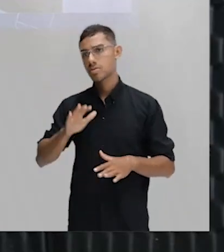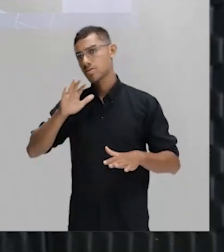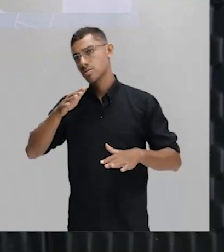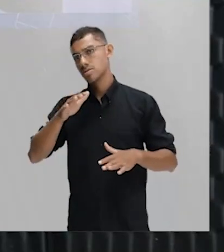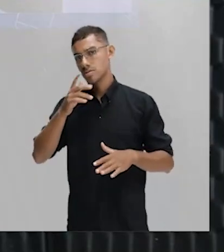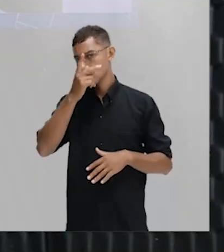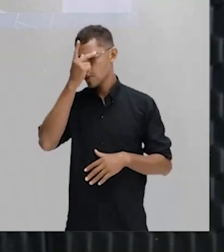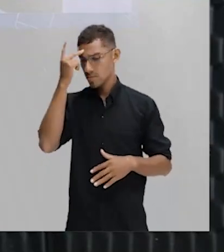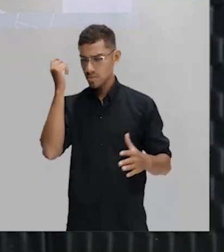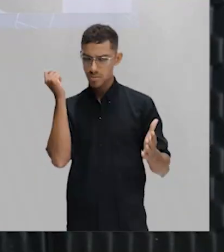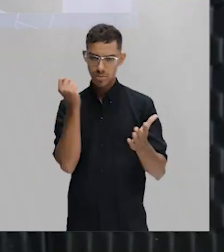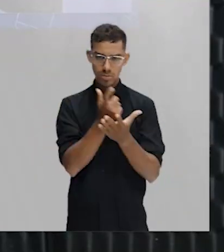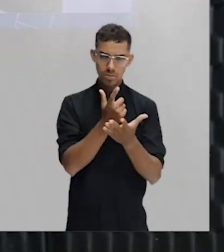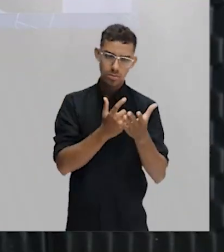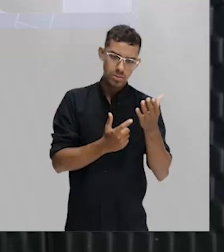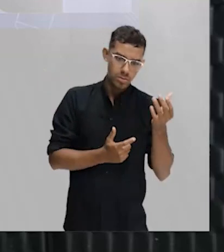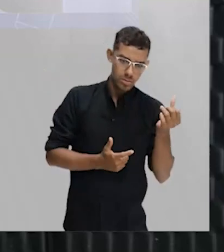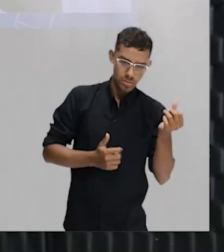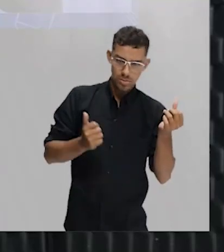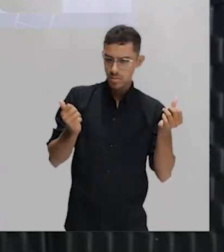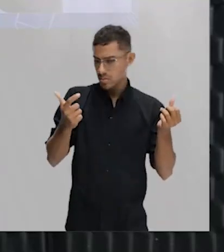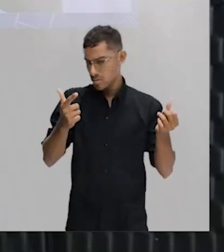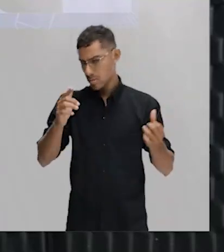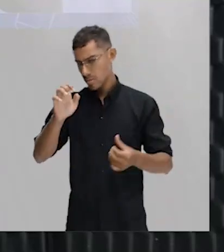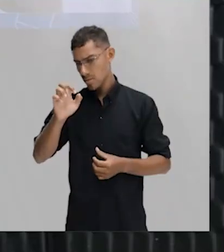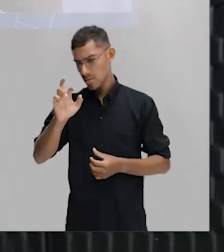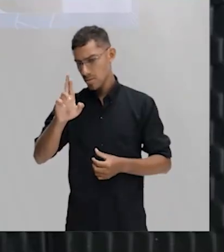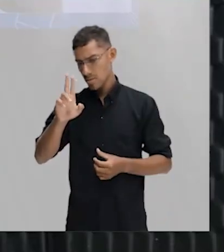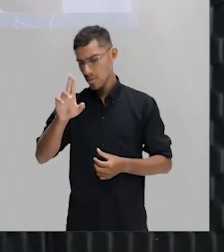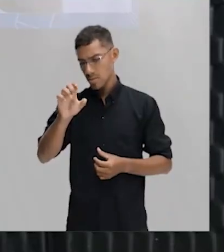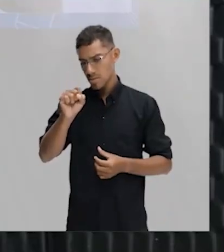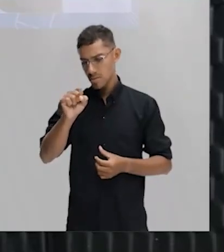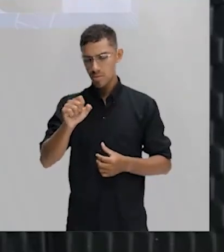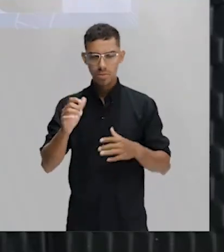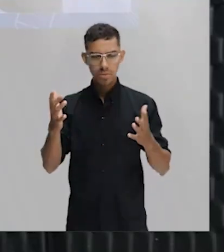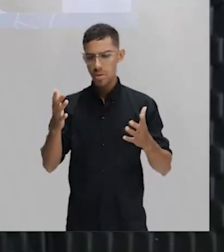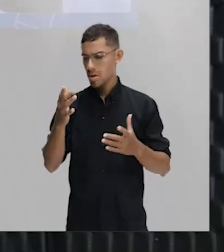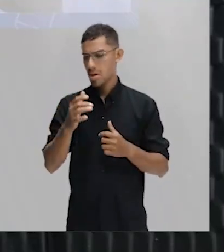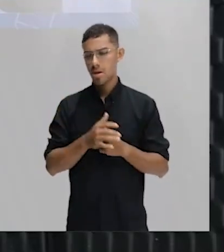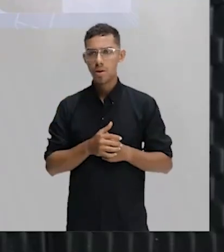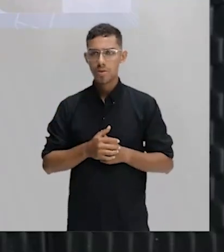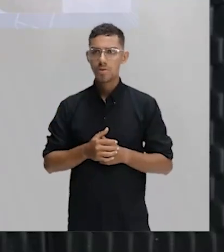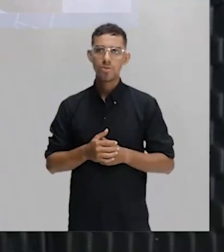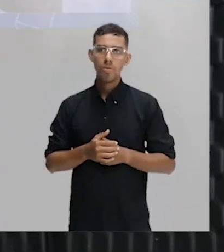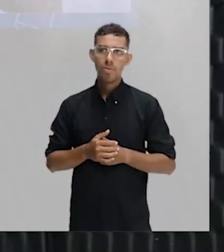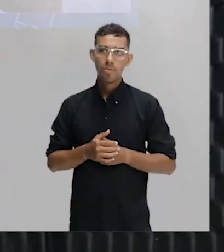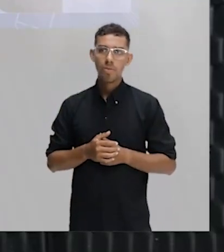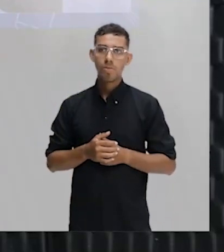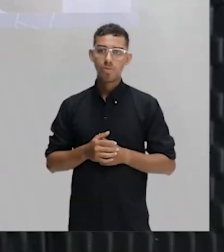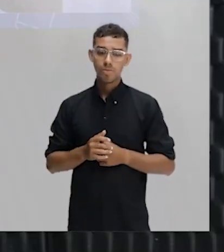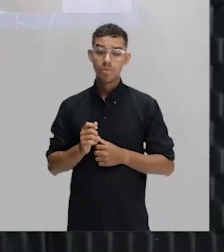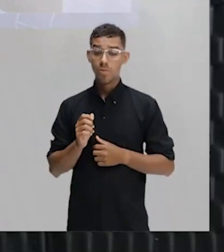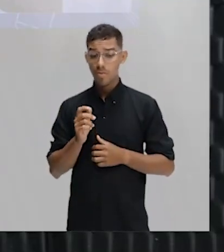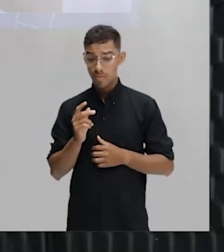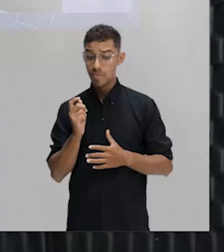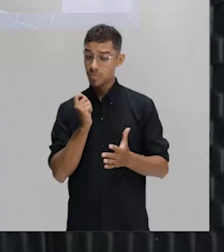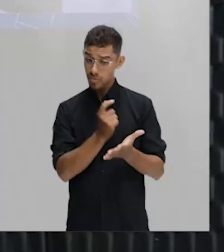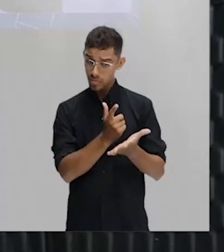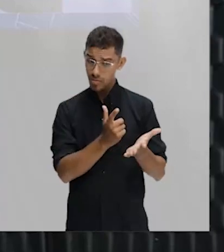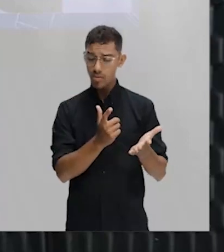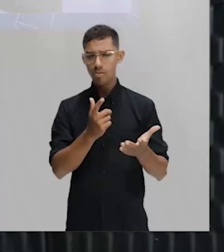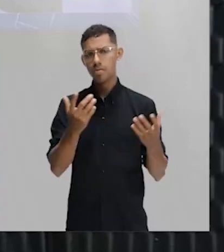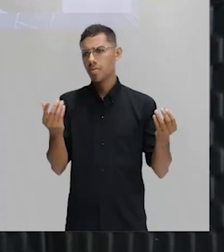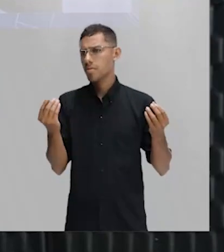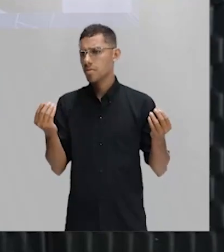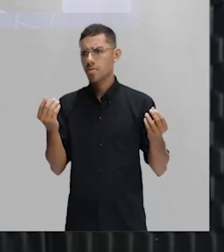a 12 euros, dependendo da estação, dependendo de como está agora. Eu coloquei, mas eu não tenho certeza do que eu estou falando, mas o valor é pago. Pessoal, por que se paga